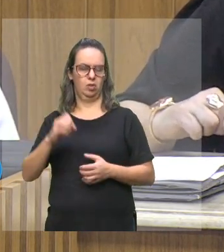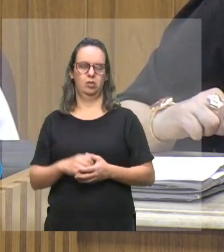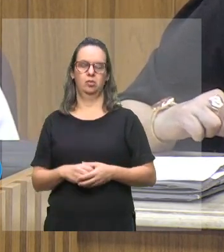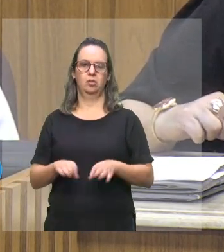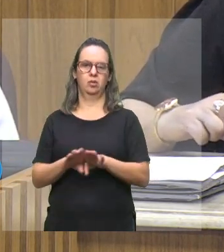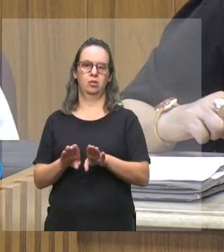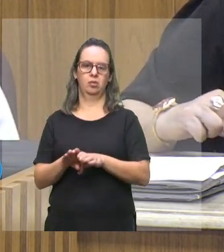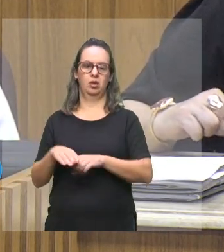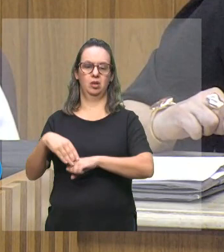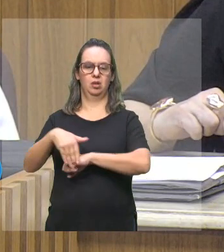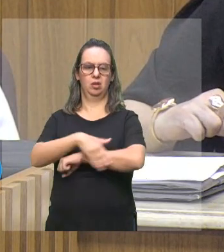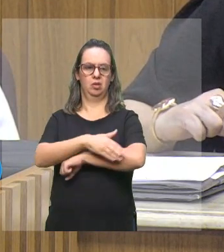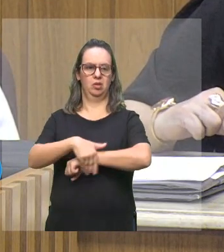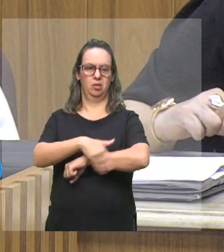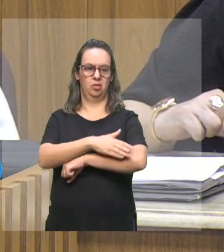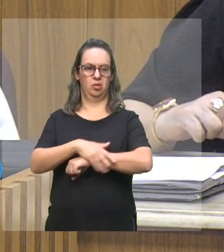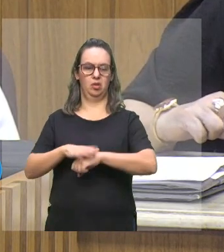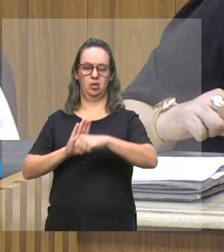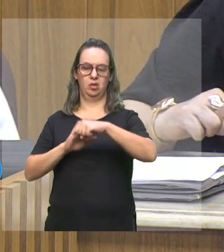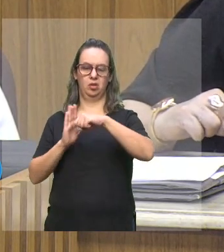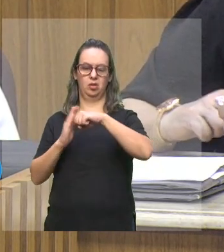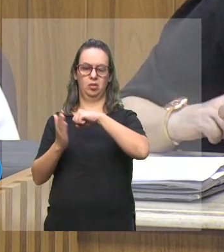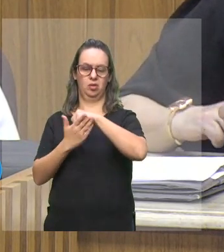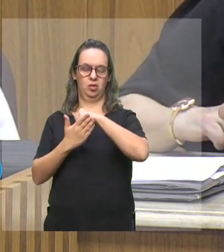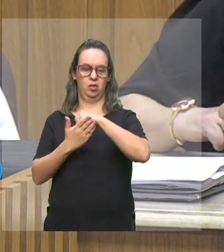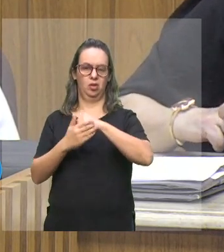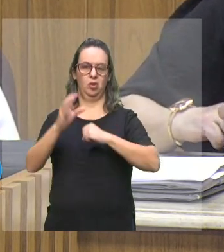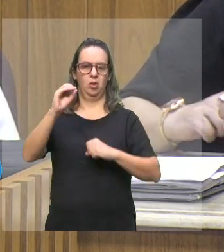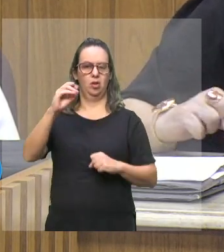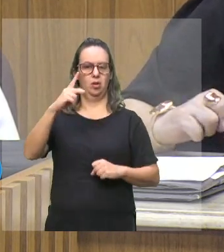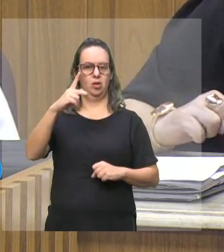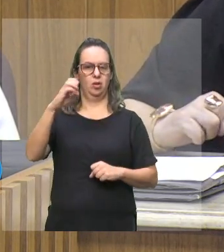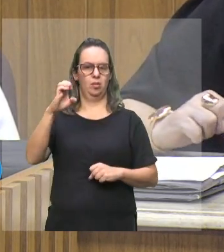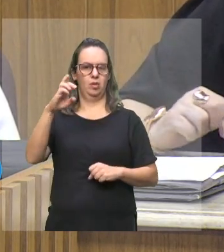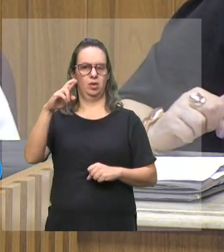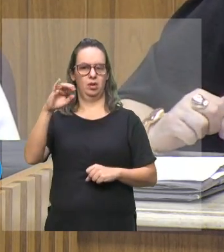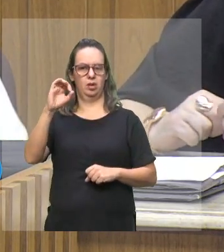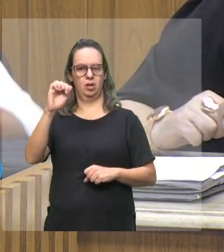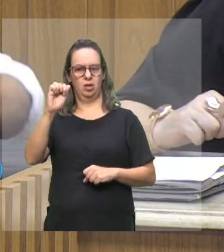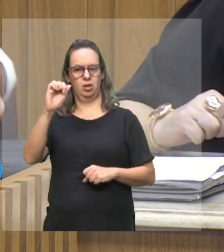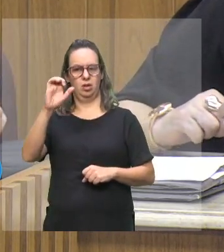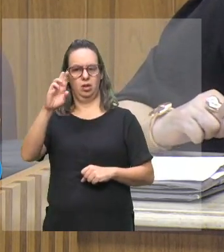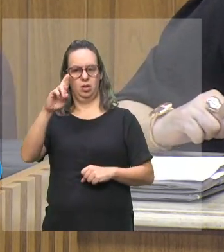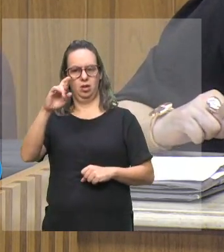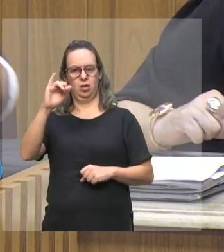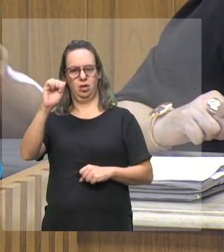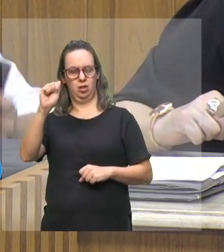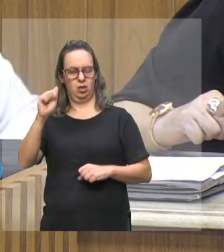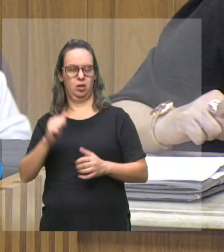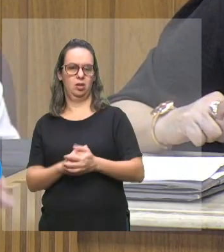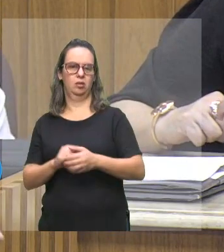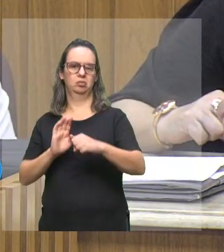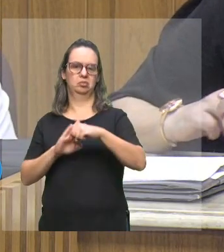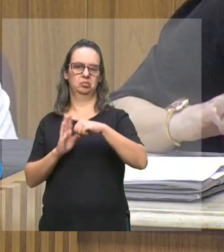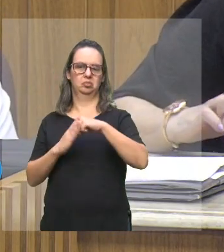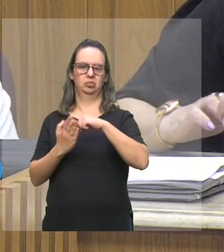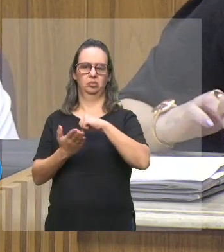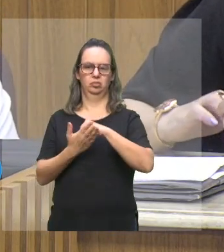na Vila Operária, ali entre a Siqueira Campos e a Avenida a Rua Teixeira